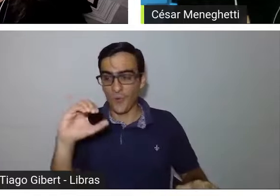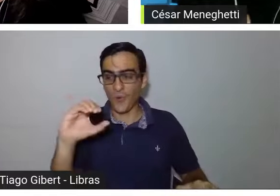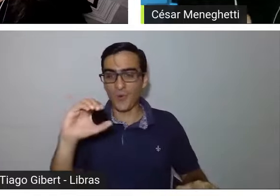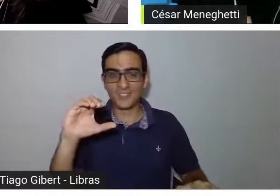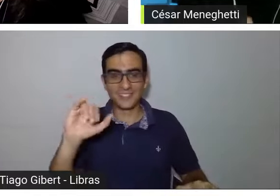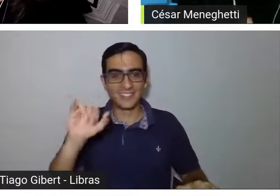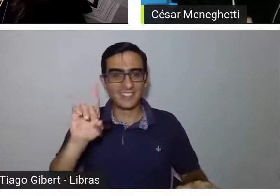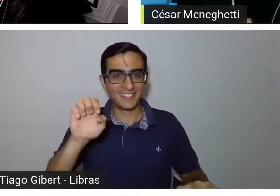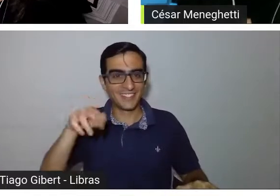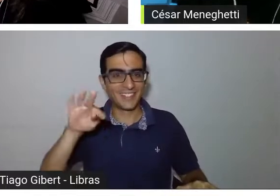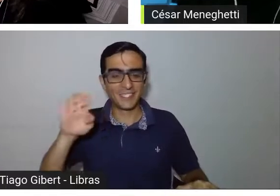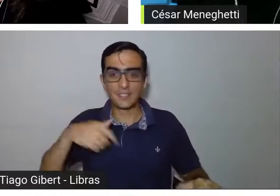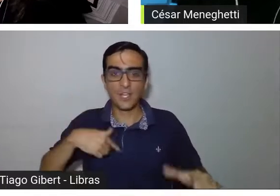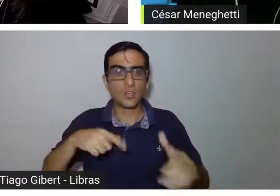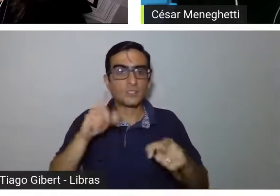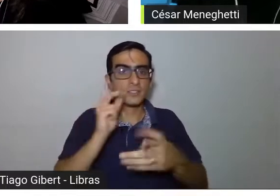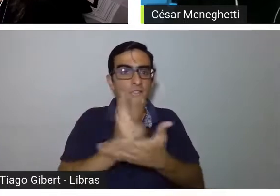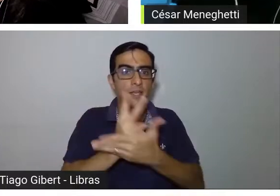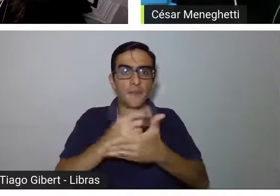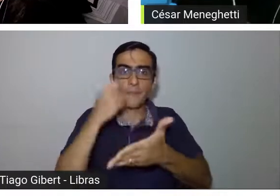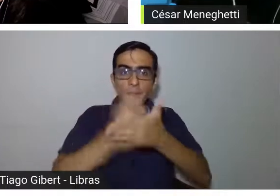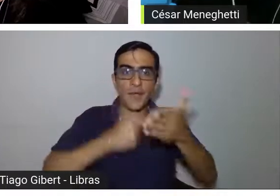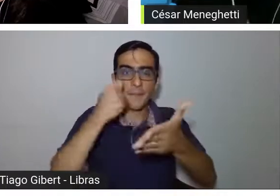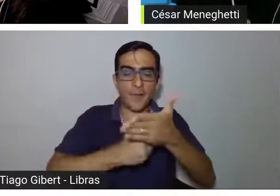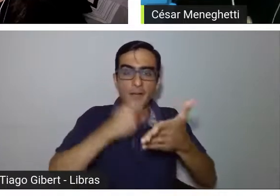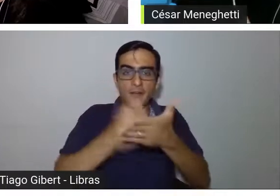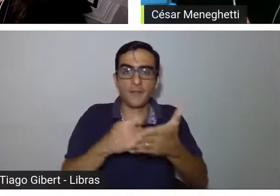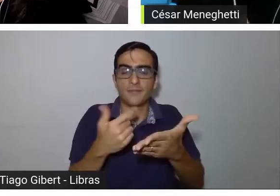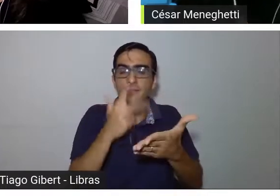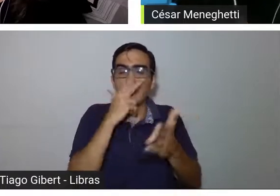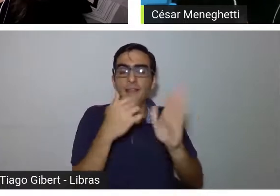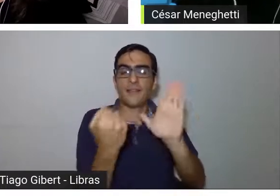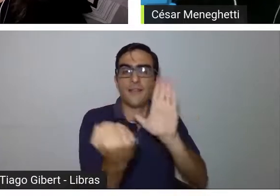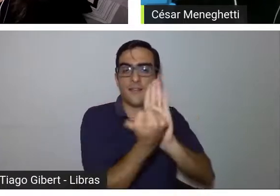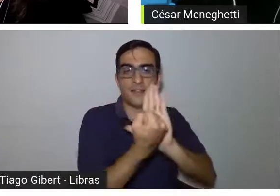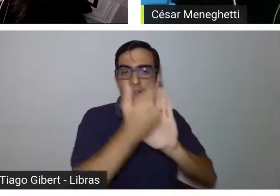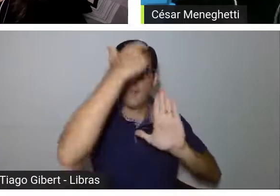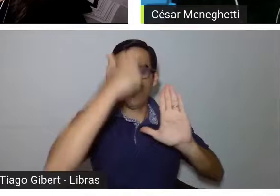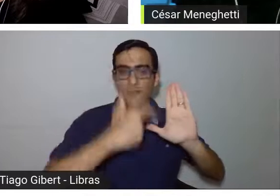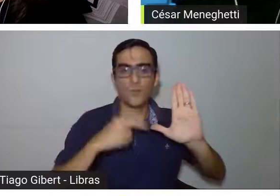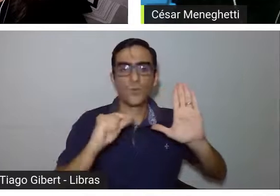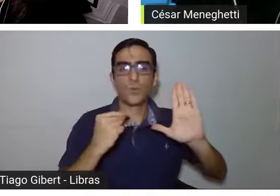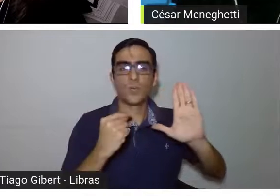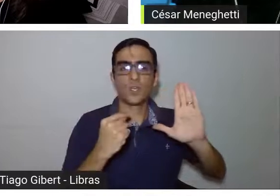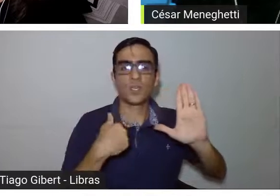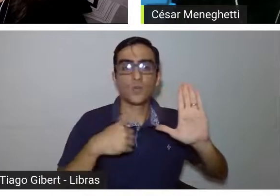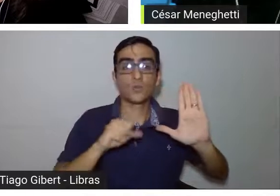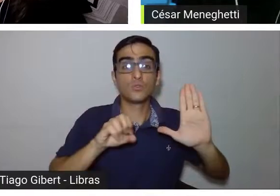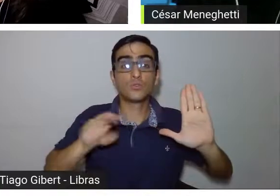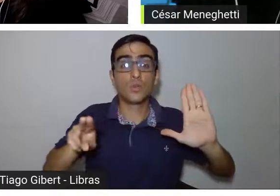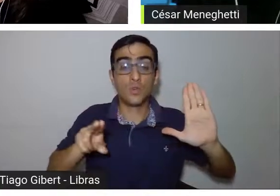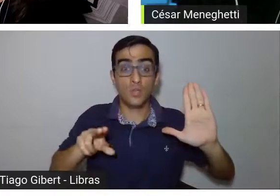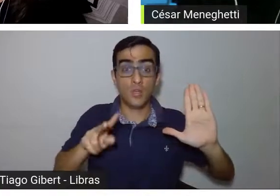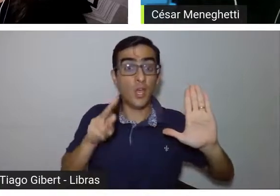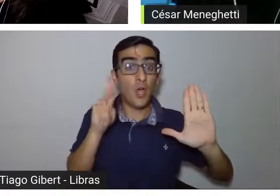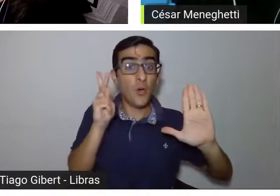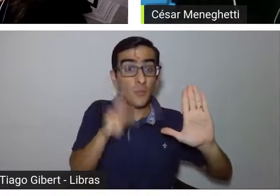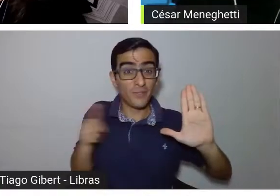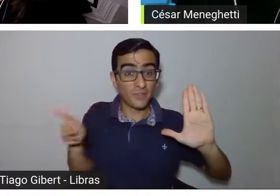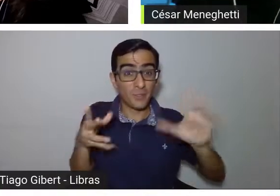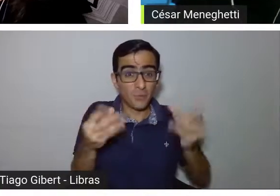contra qualquer tipo de estereotipia, desse tipo de coisas. E os meus professores, eu tive, os professores